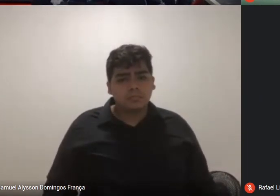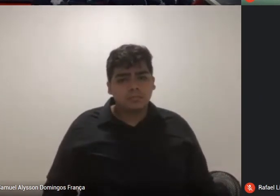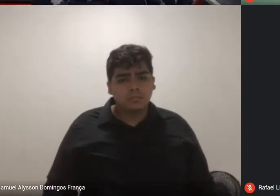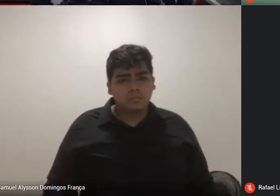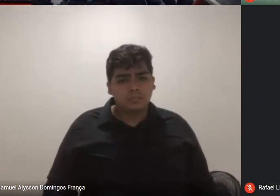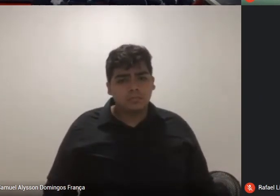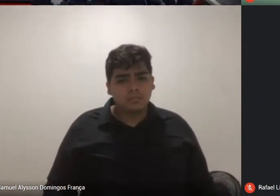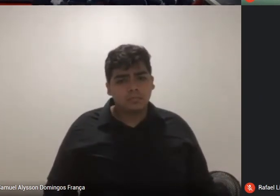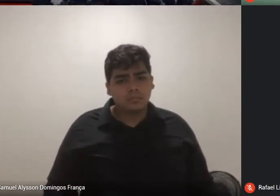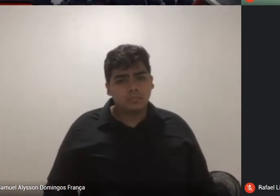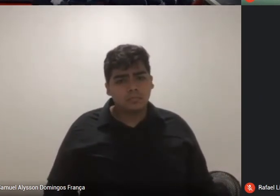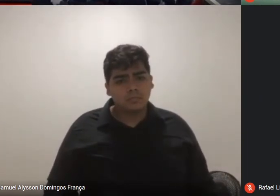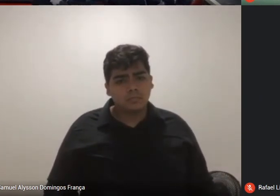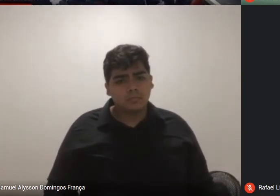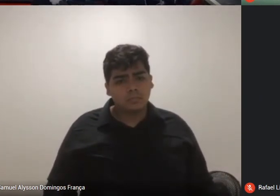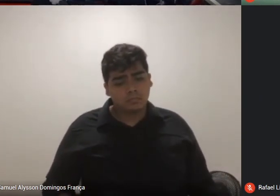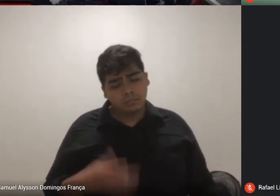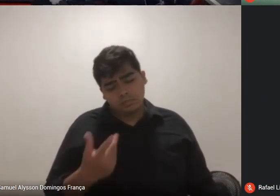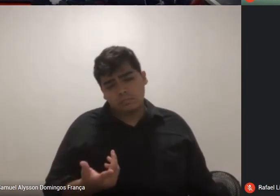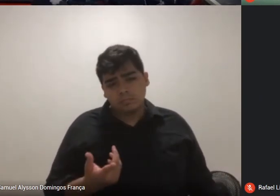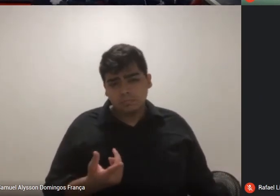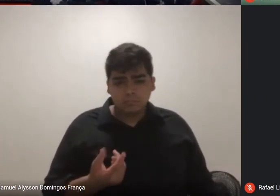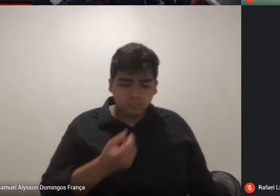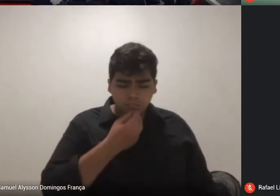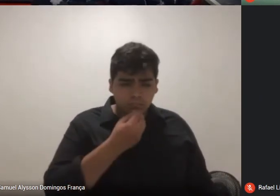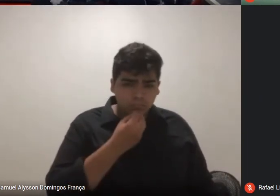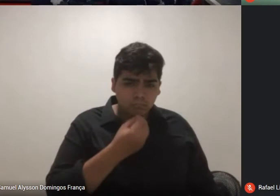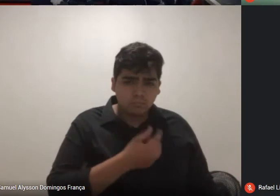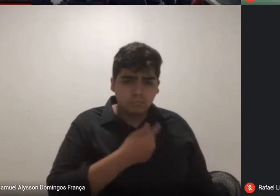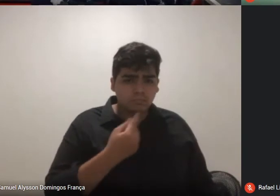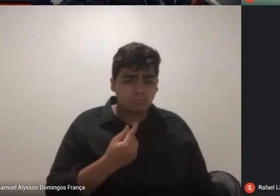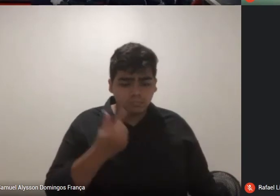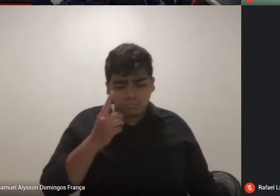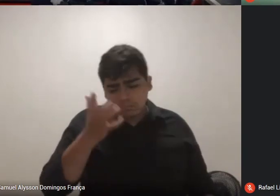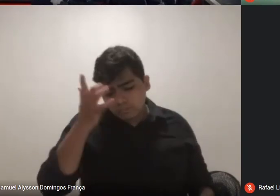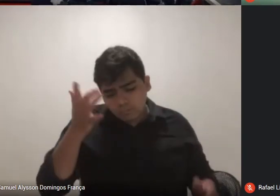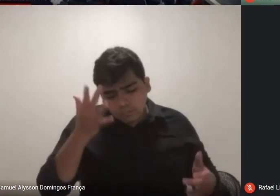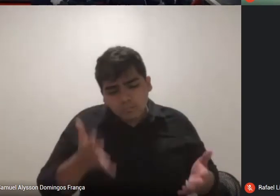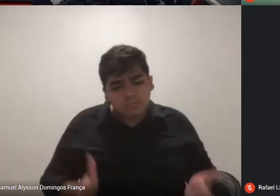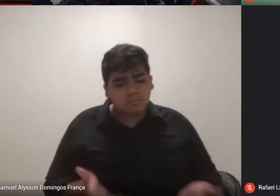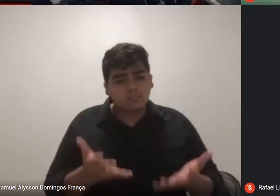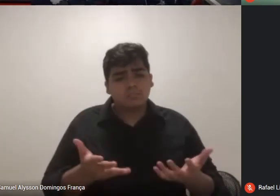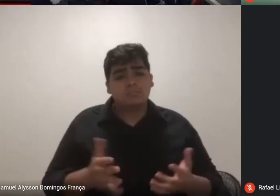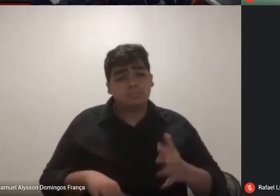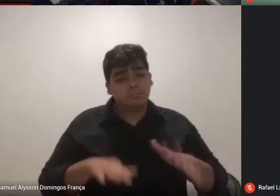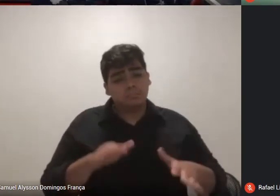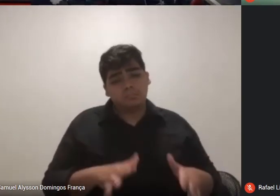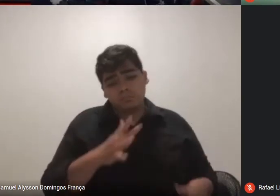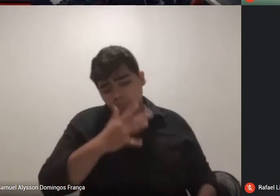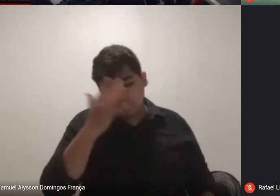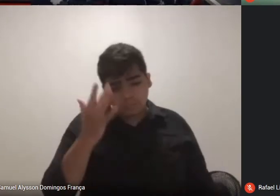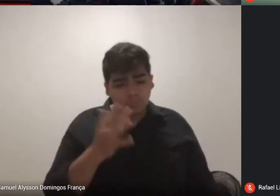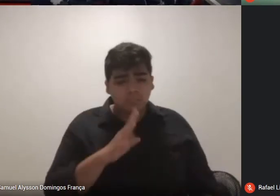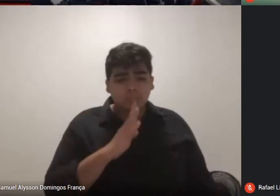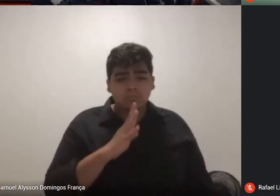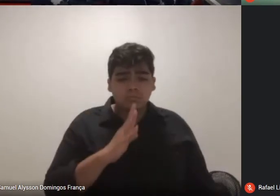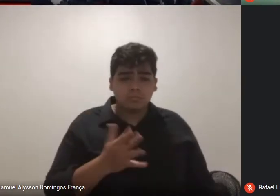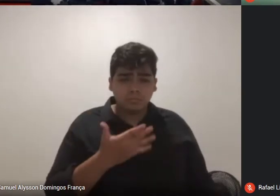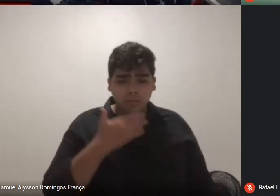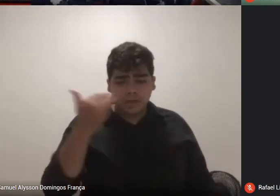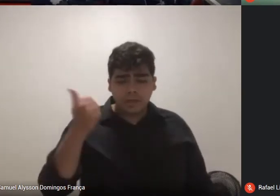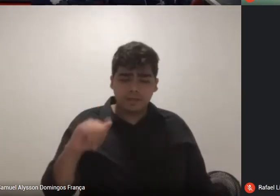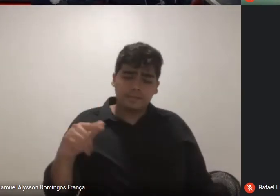protótipo, na verdade, é facilitar esse processo de consulta. E, de repente, talvez as pessoas conhecendo melhor as regras da cidade,